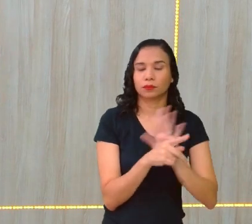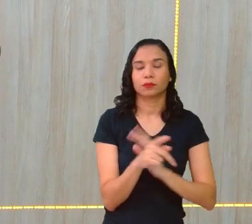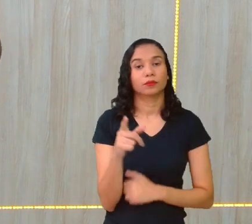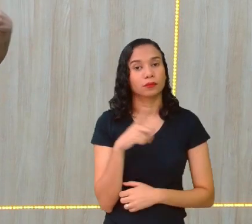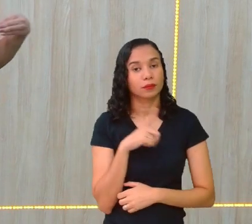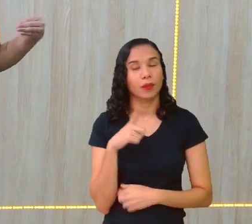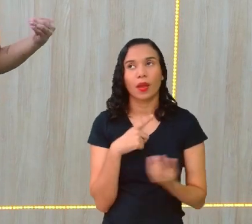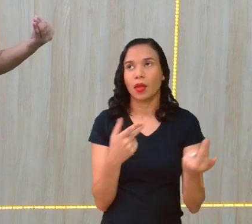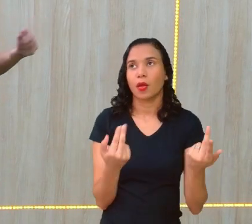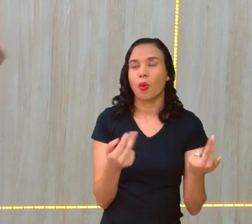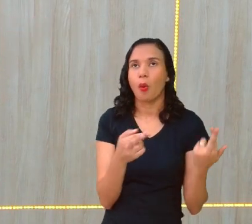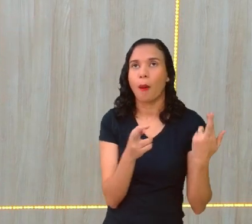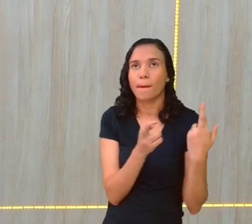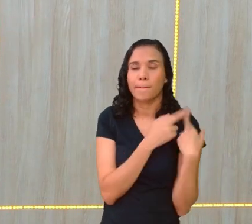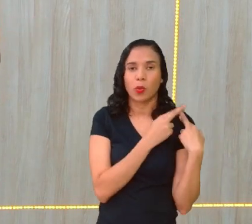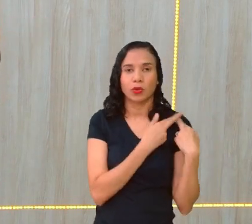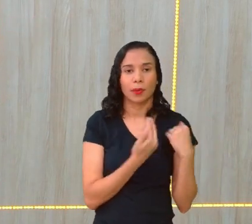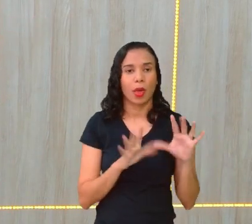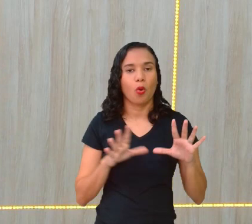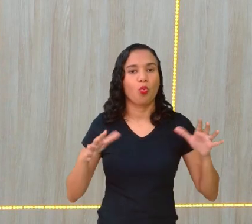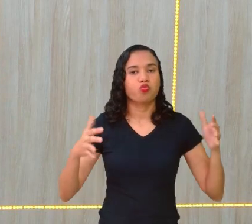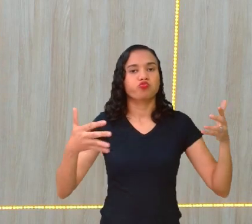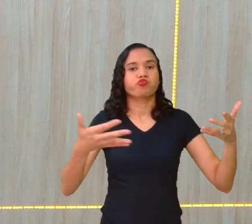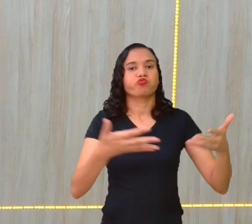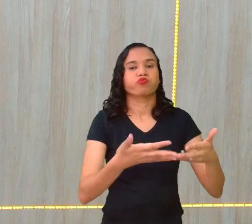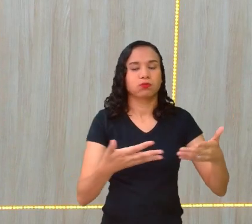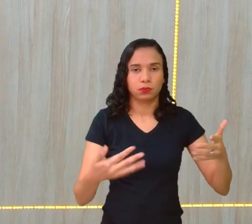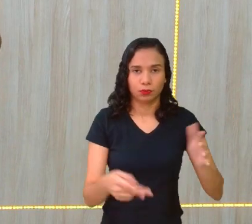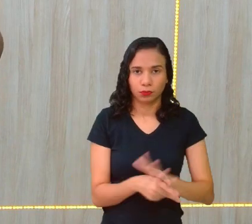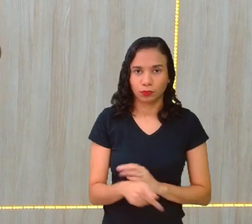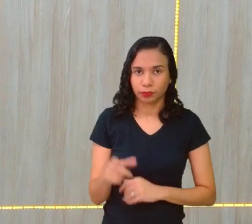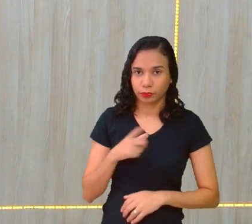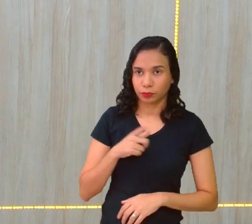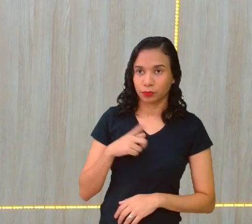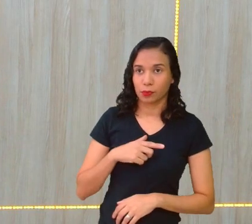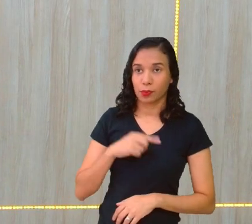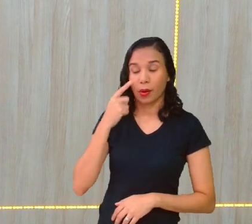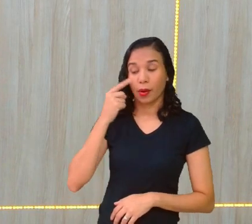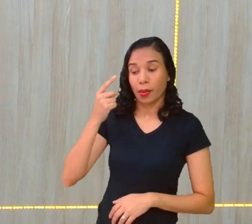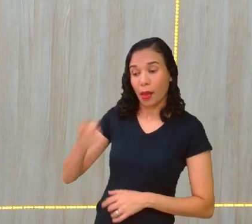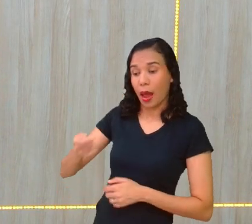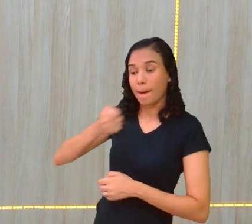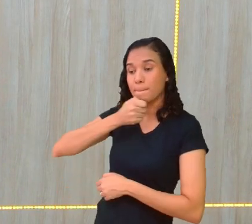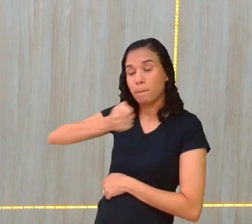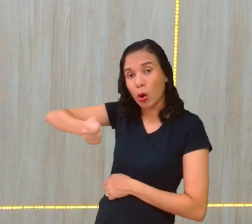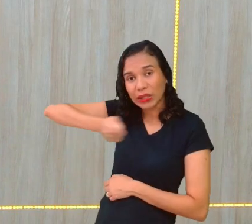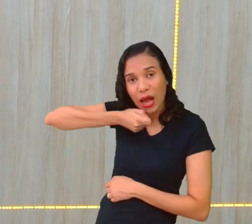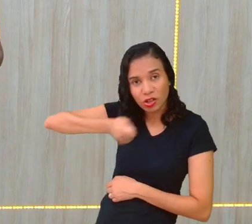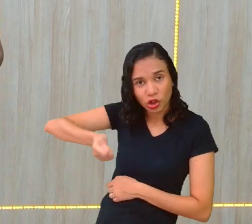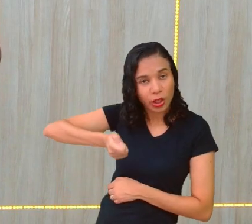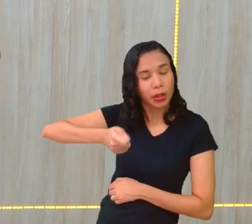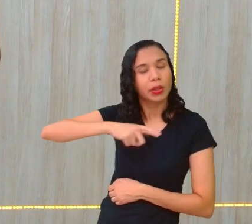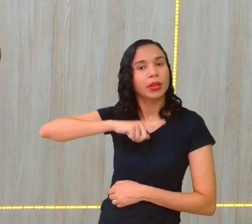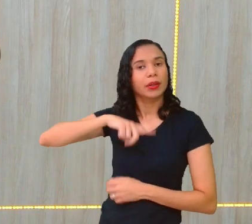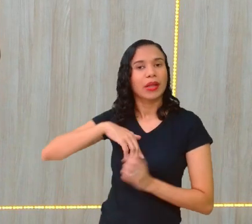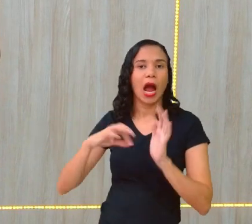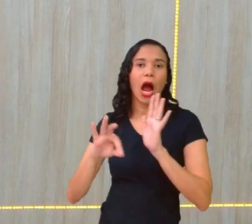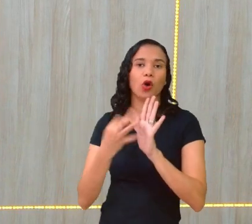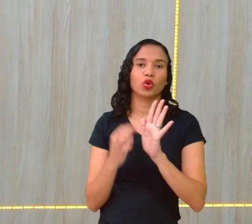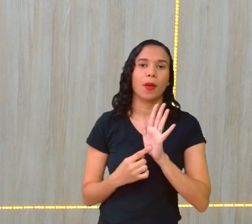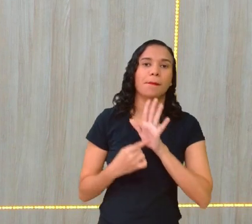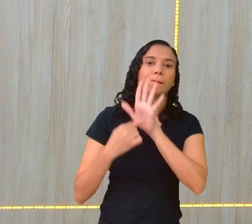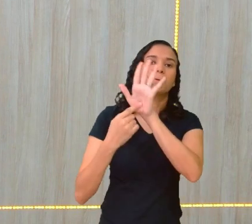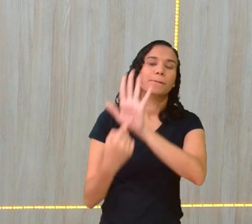notícia. É como se fosse uma responsabilidade coletiva e dividida. Na reportagem, eu tenho a autoria muito mais